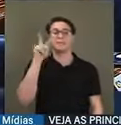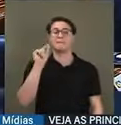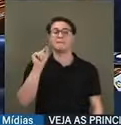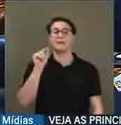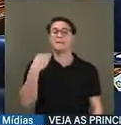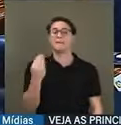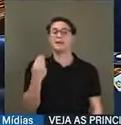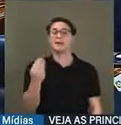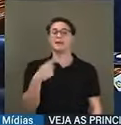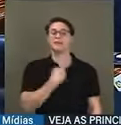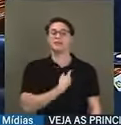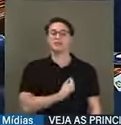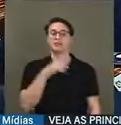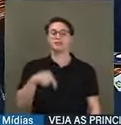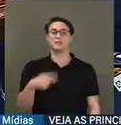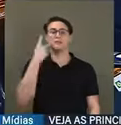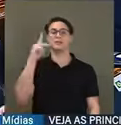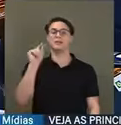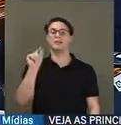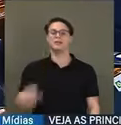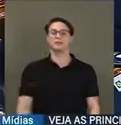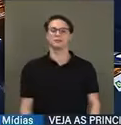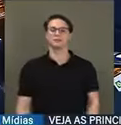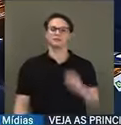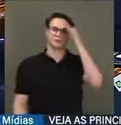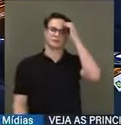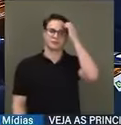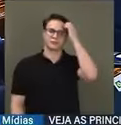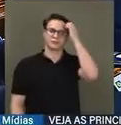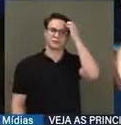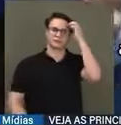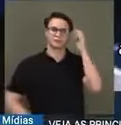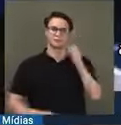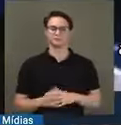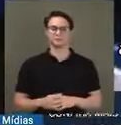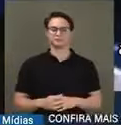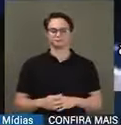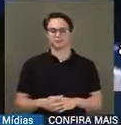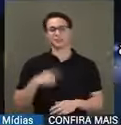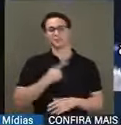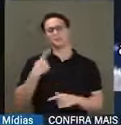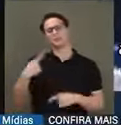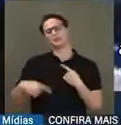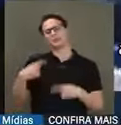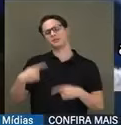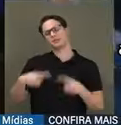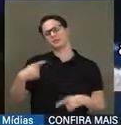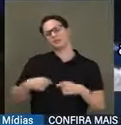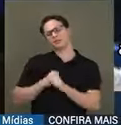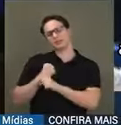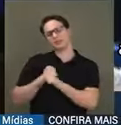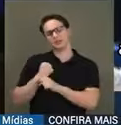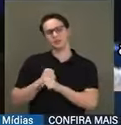essa estrutura? Se a gente faz leis, se a gente debate durante meses, anos, e numa canetada